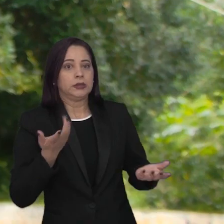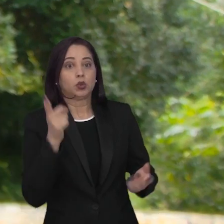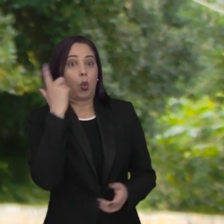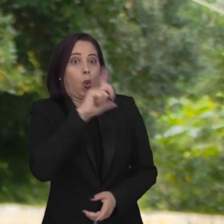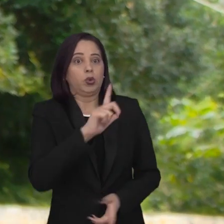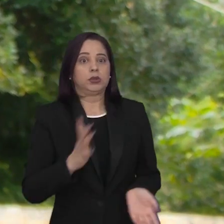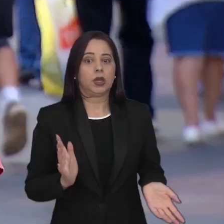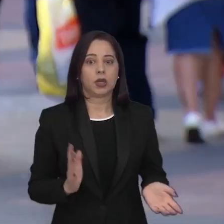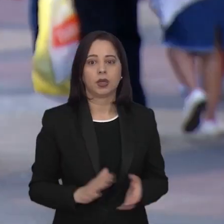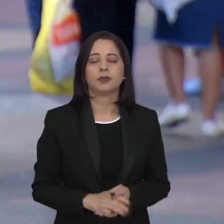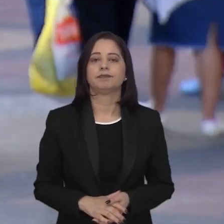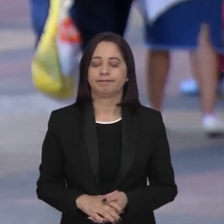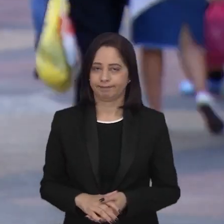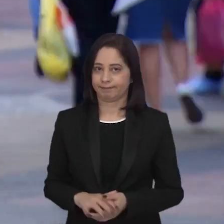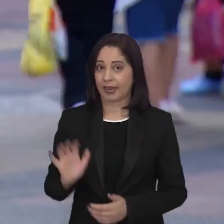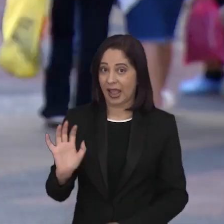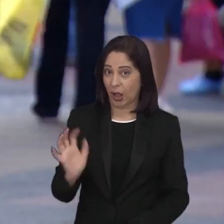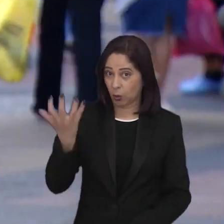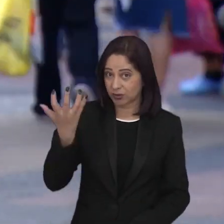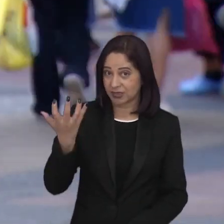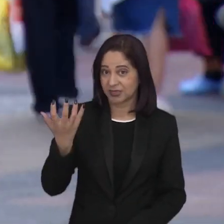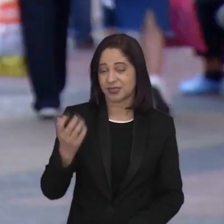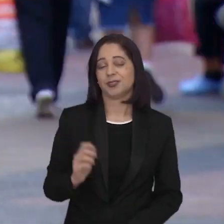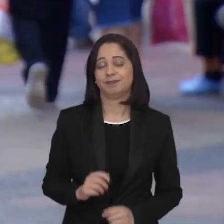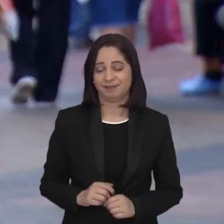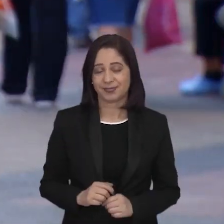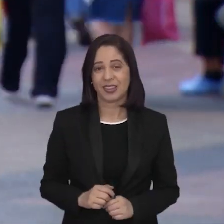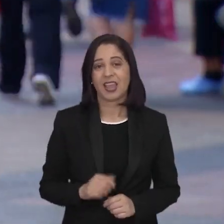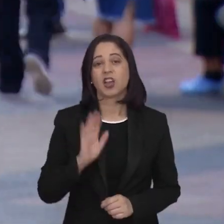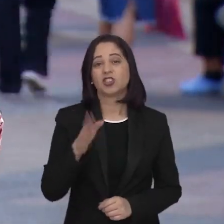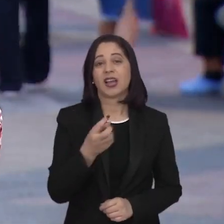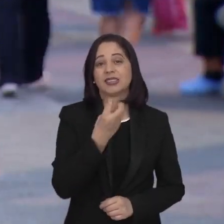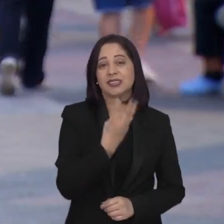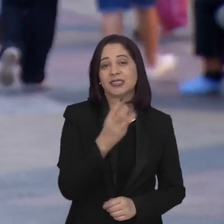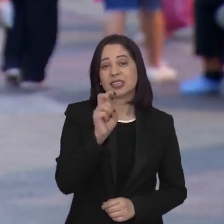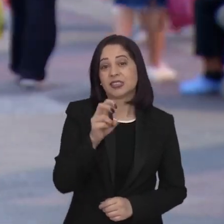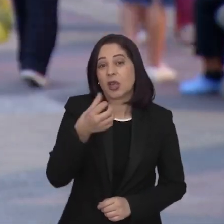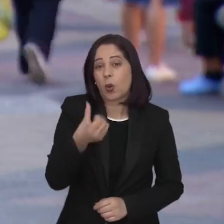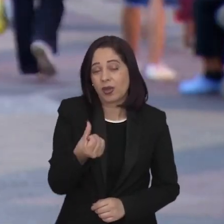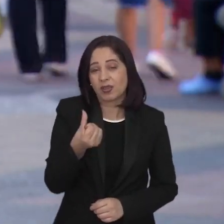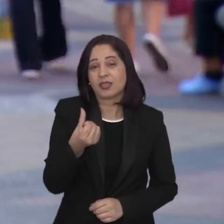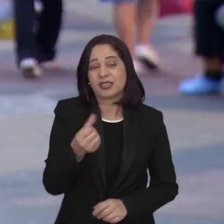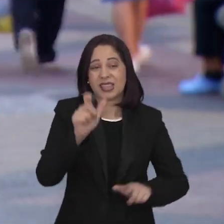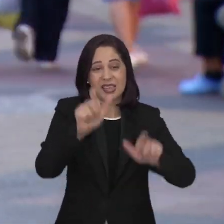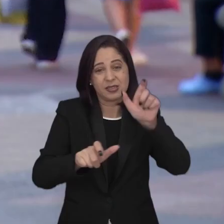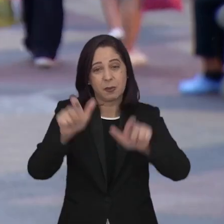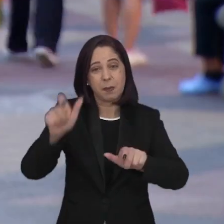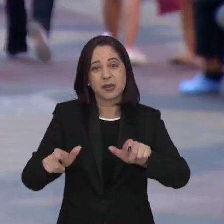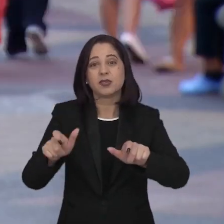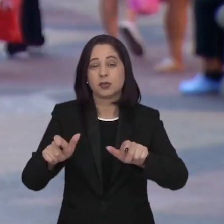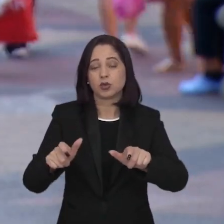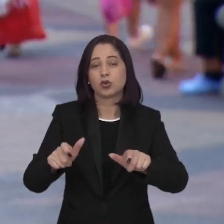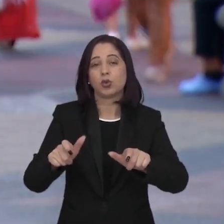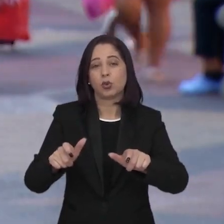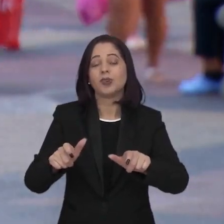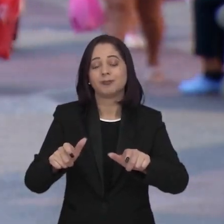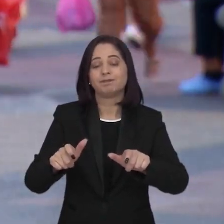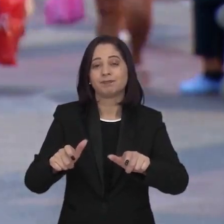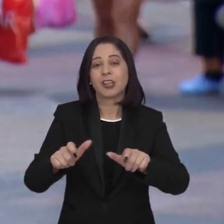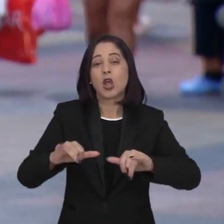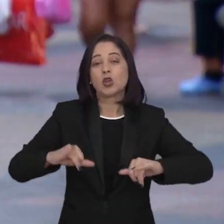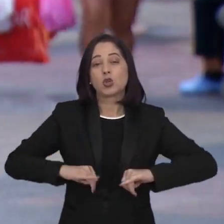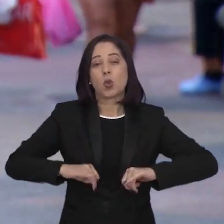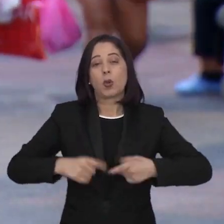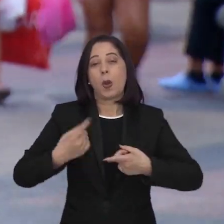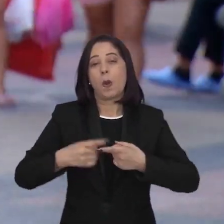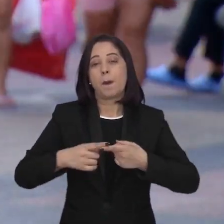correr, fazer alguma coisa. O que aconteceu com Jonathan é uma das 356 ocorrências envolvendo celulares registradas